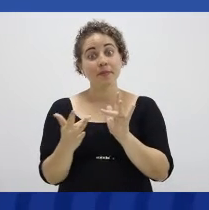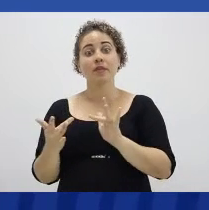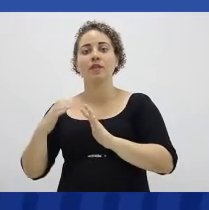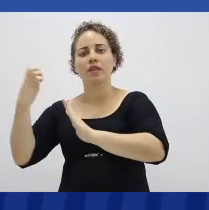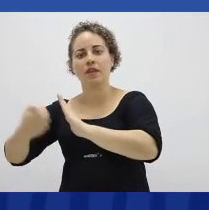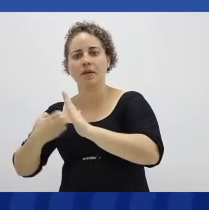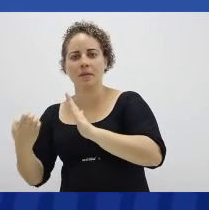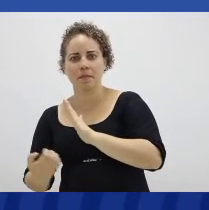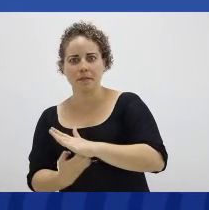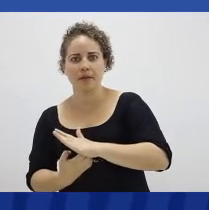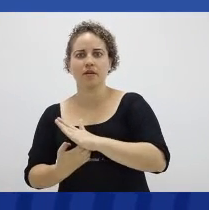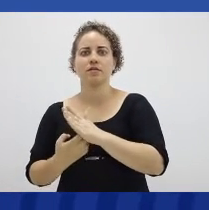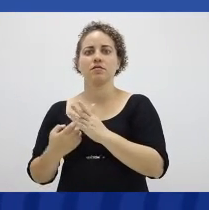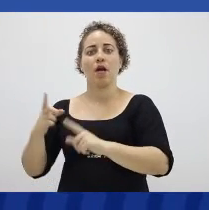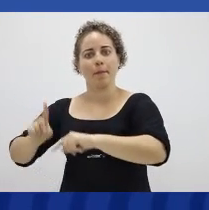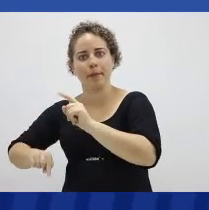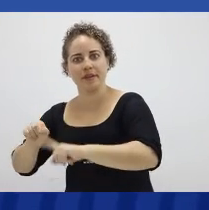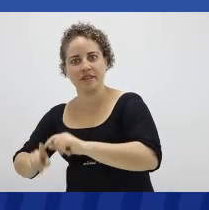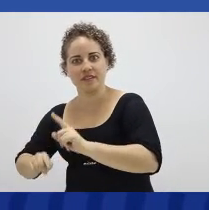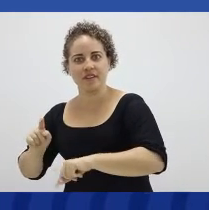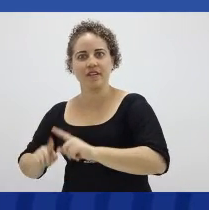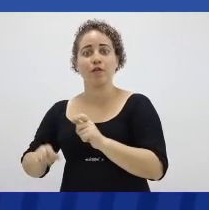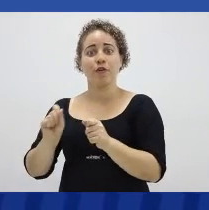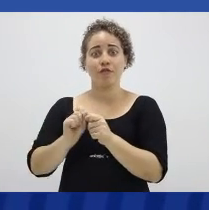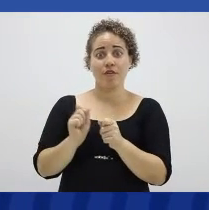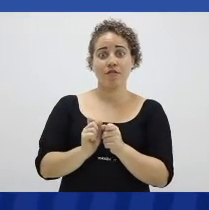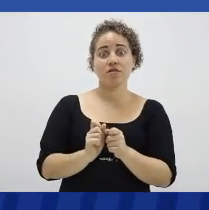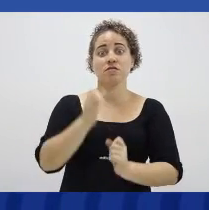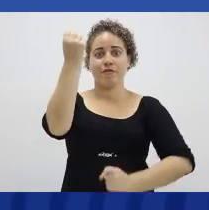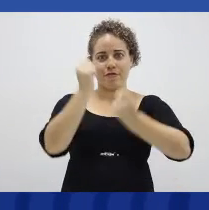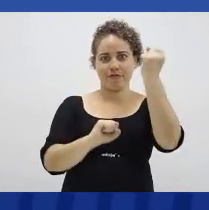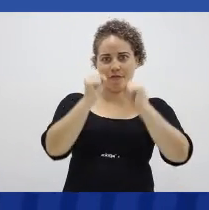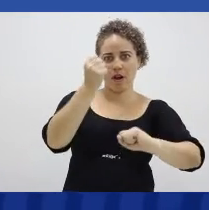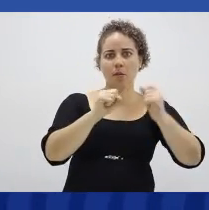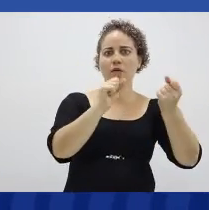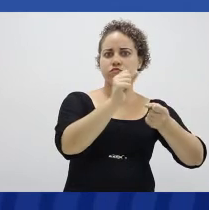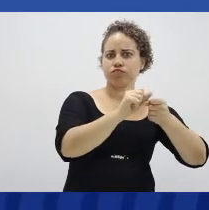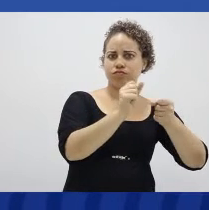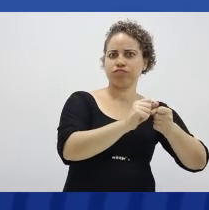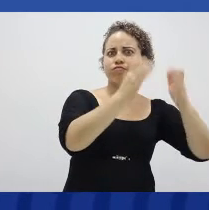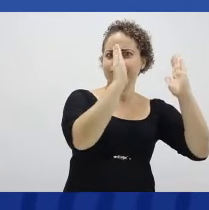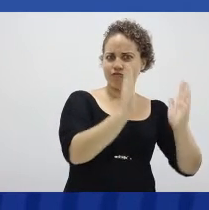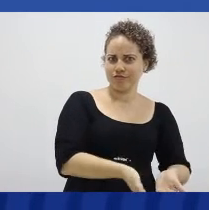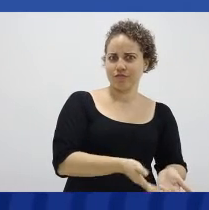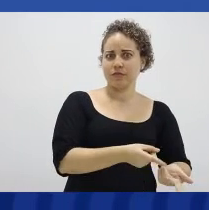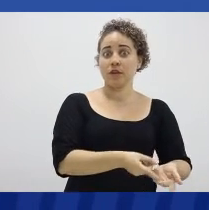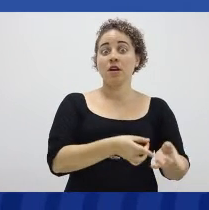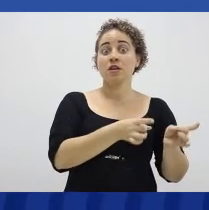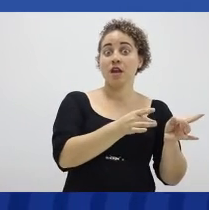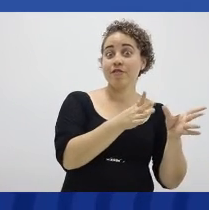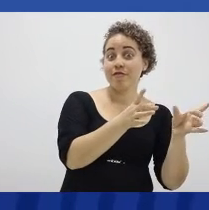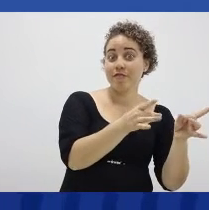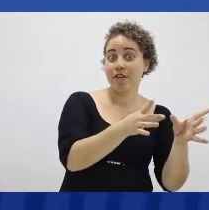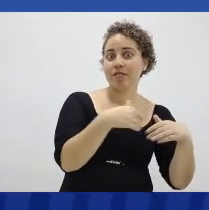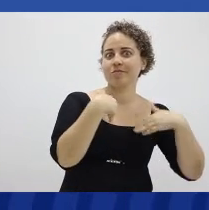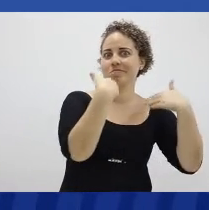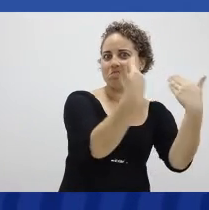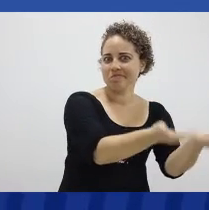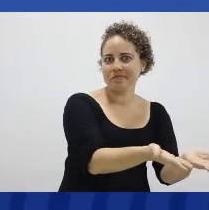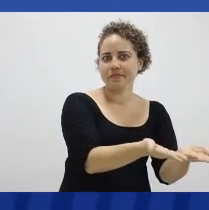vai transformar essas matérias-primas em produtos acabados e vai entregá-los para o consumidor.